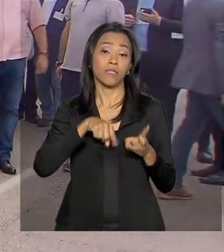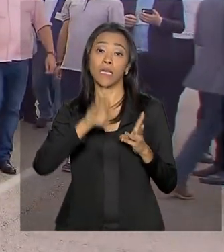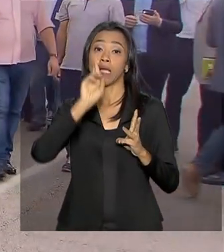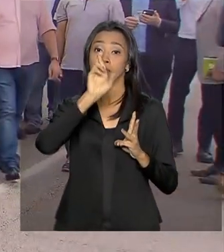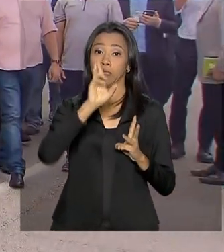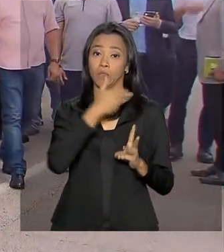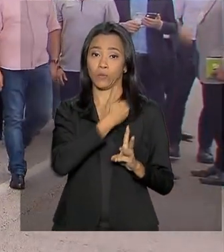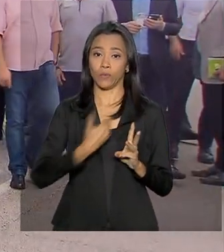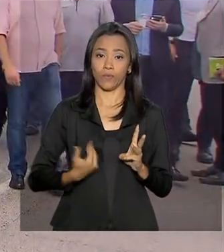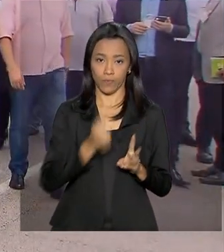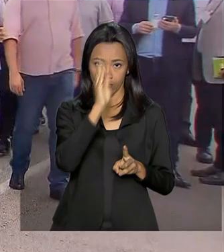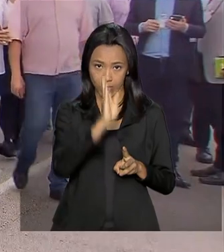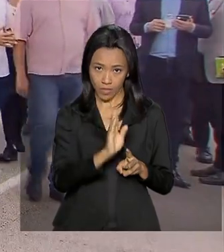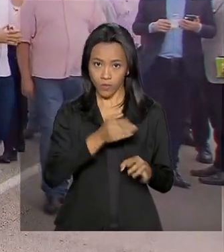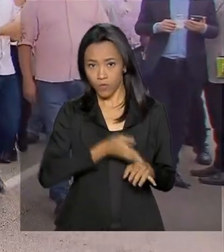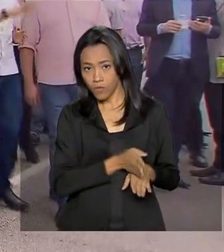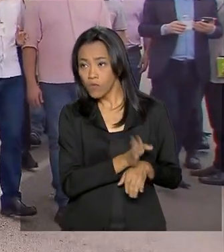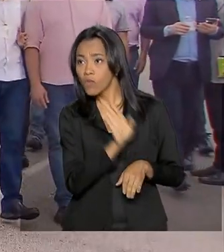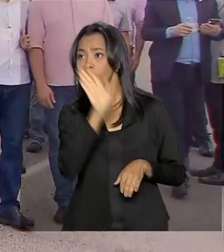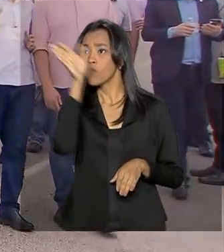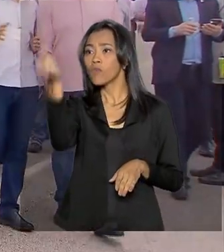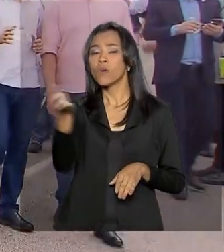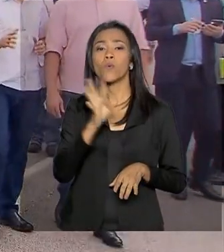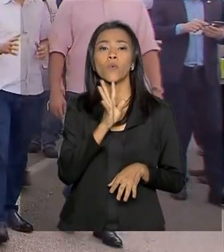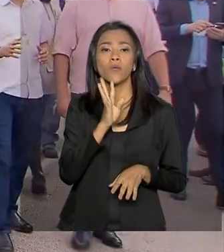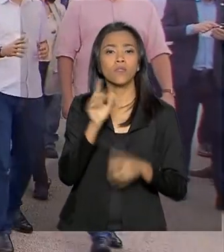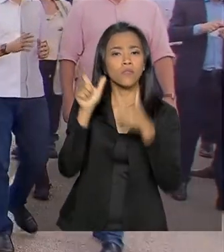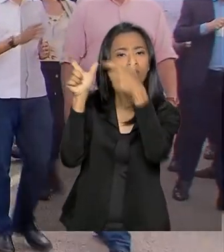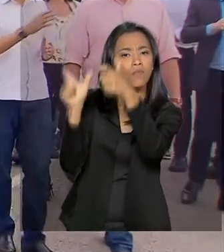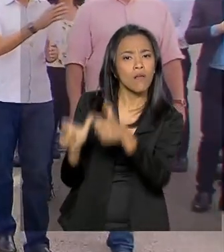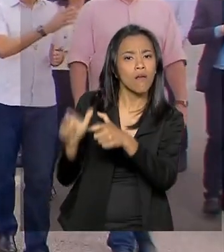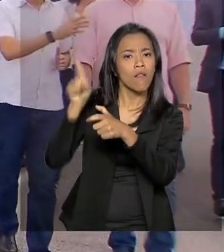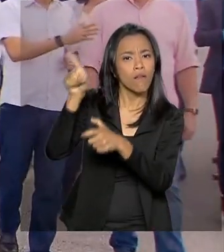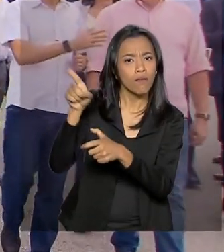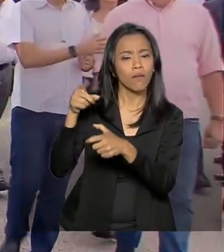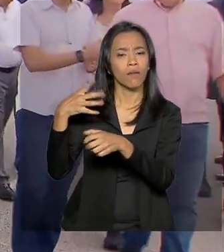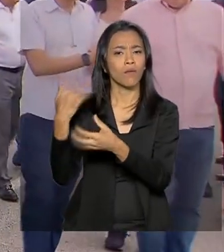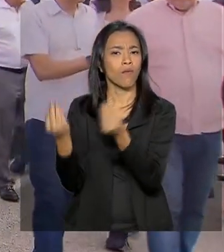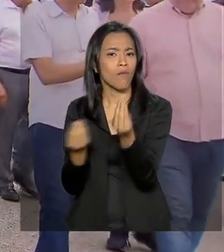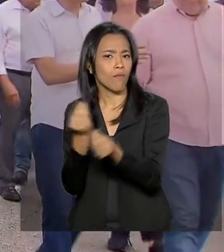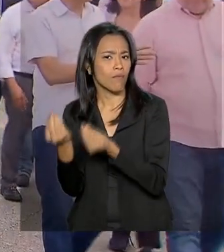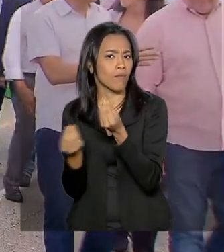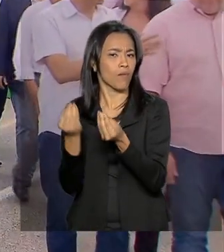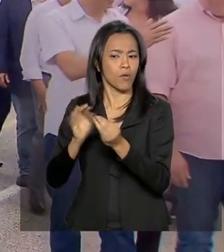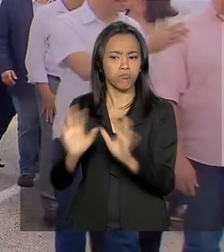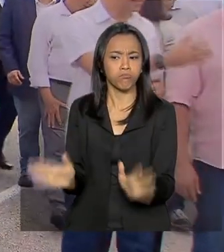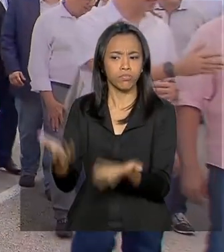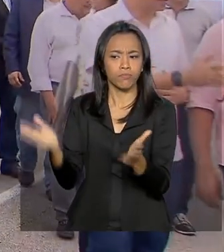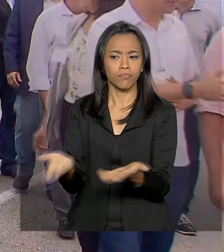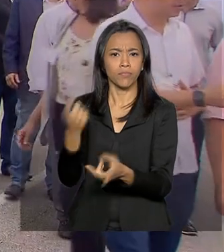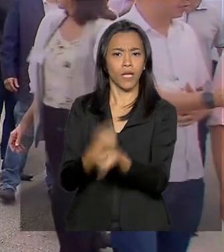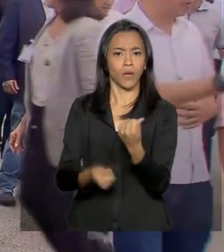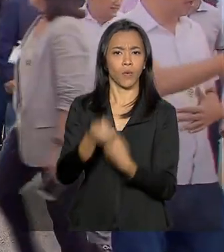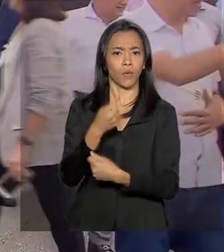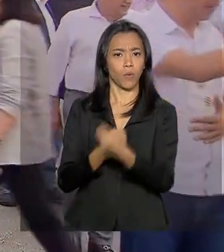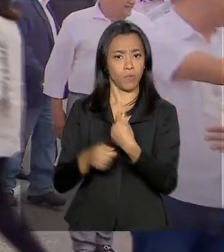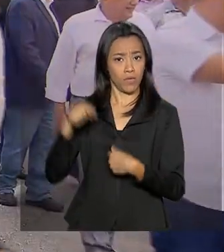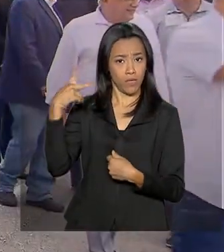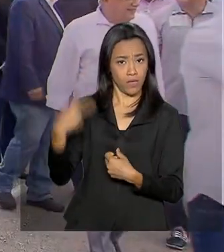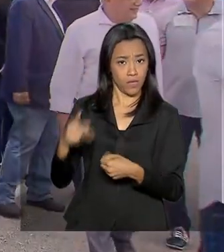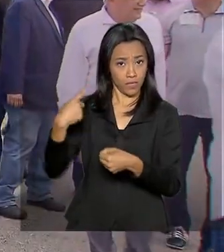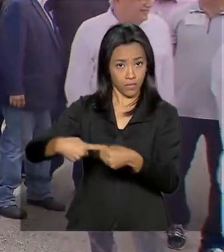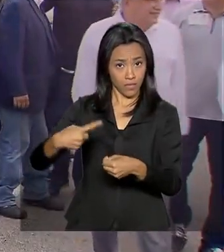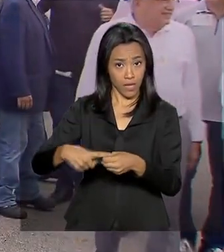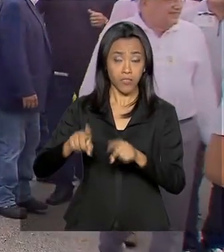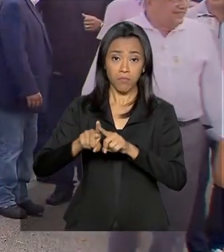do governo brasileiro. Eles vieram conhecer as atividades espaciais de Curru, que alavancam a economia não só desta cidade,